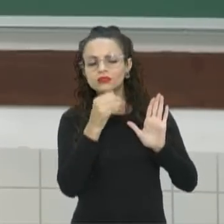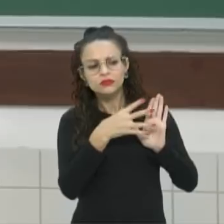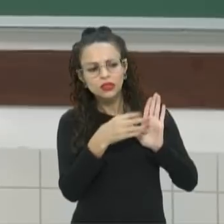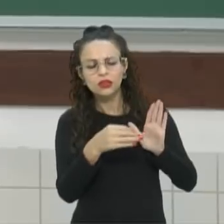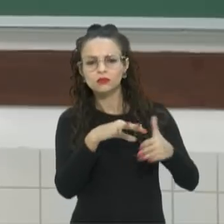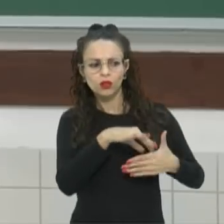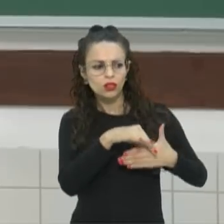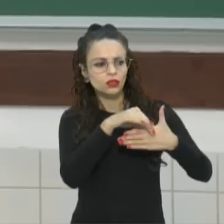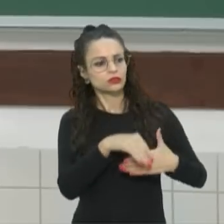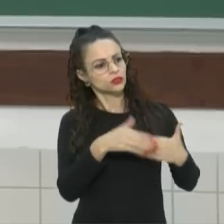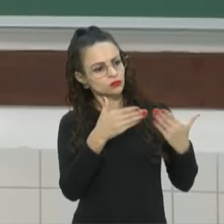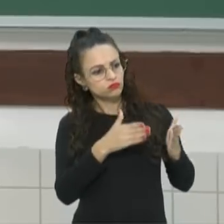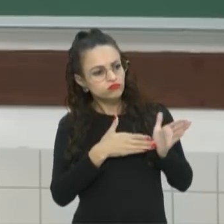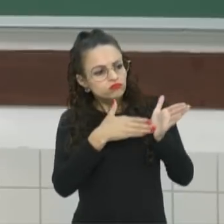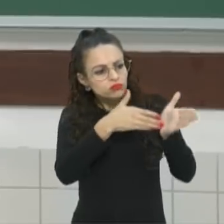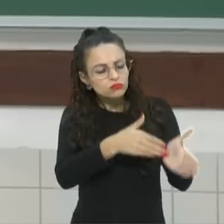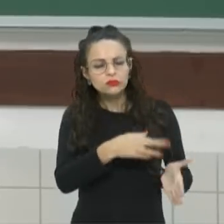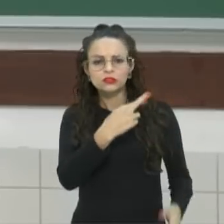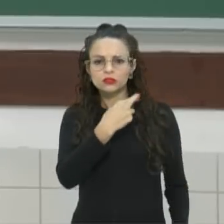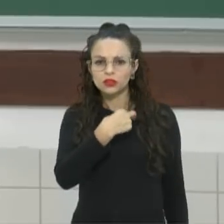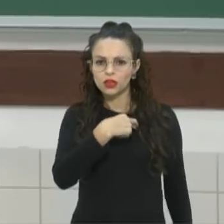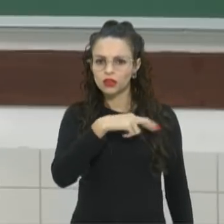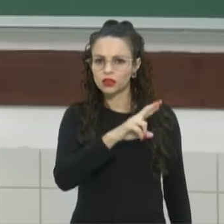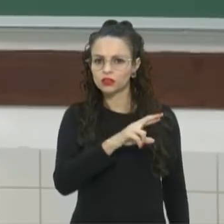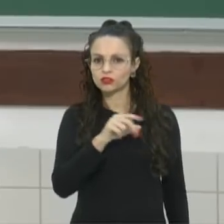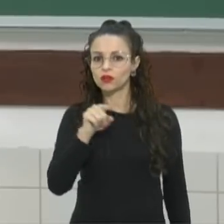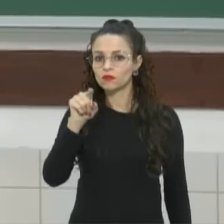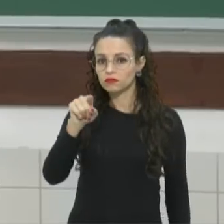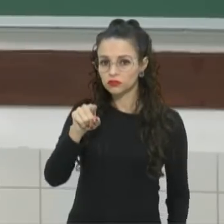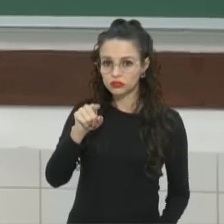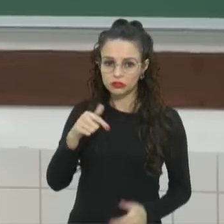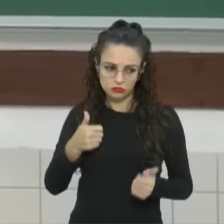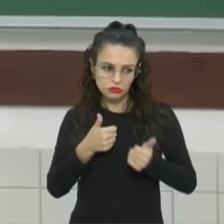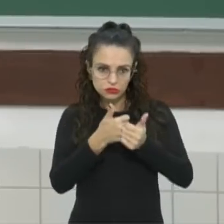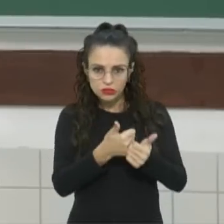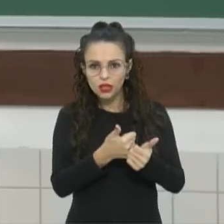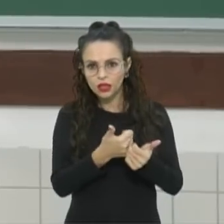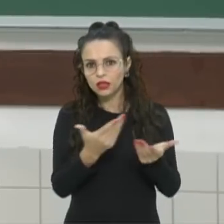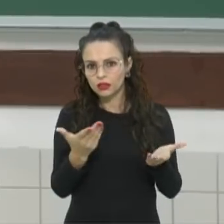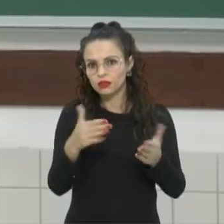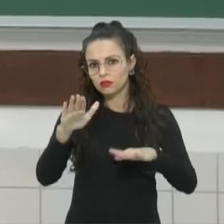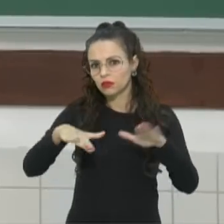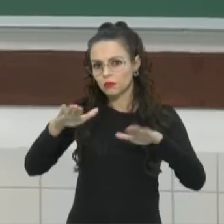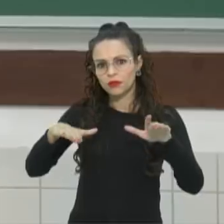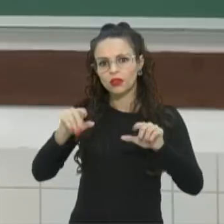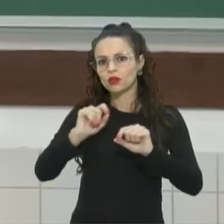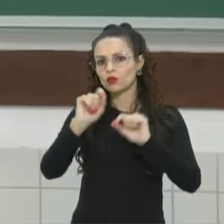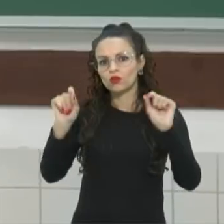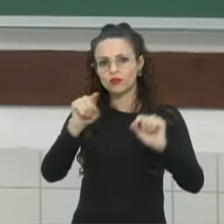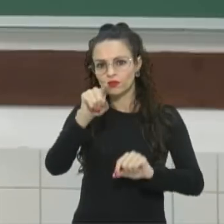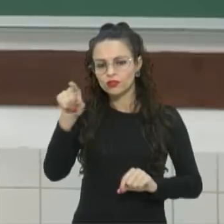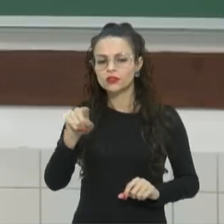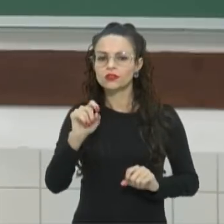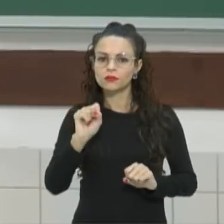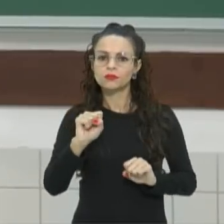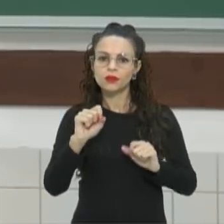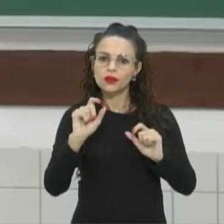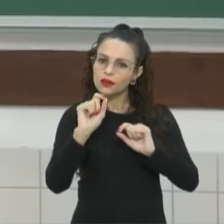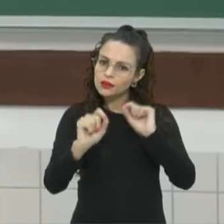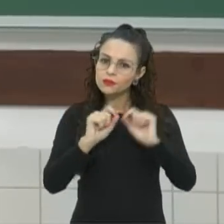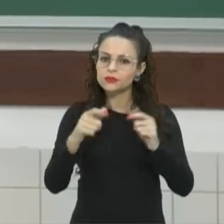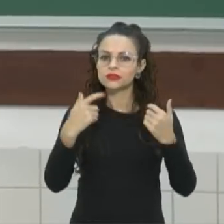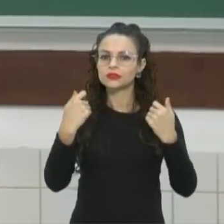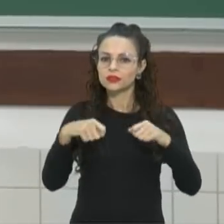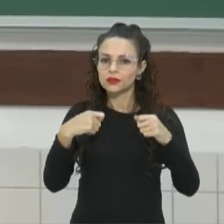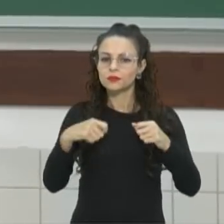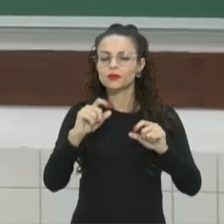que seguem uma determinada religiosidade, da qual você pratica, ou dependente de qual você pratica, você tem sempre